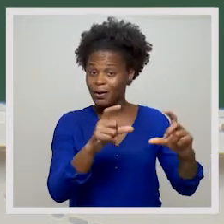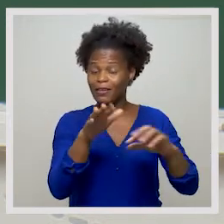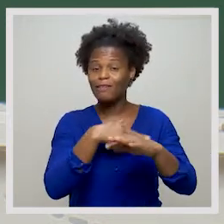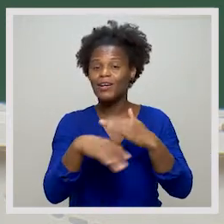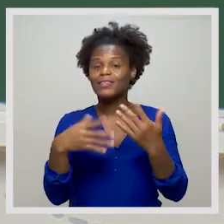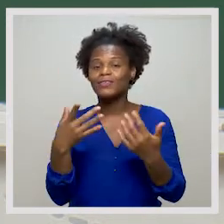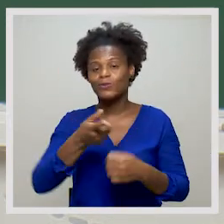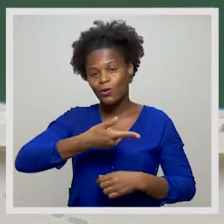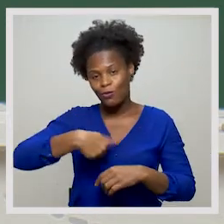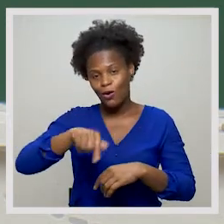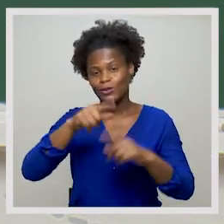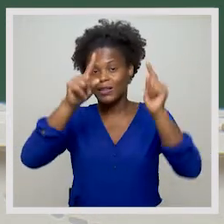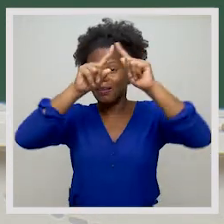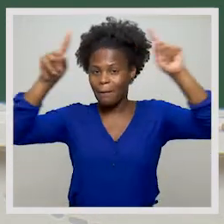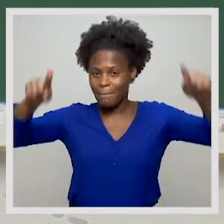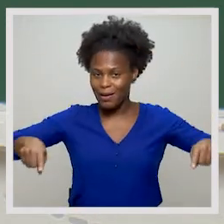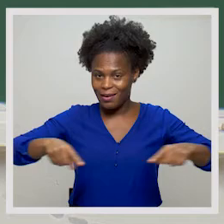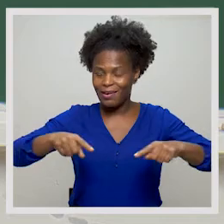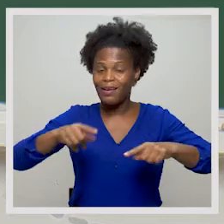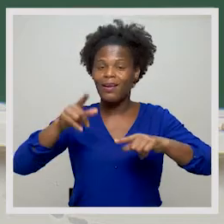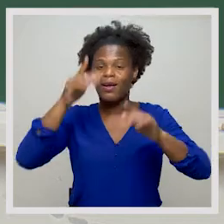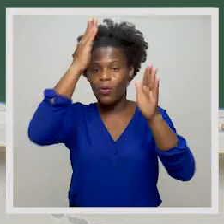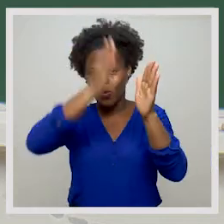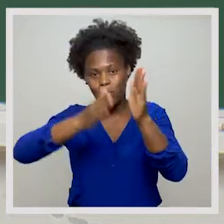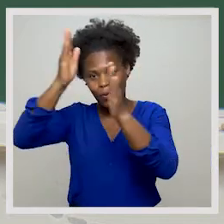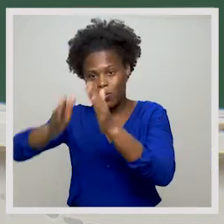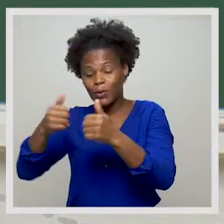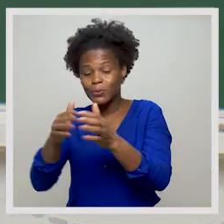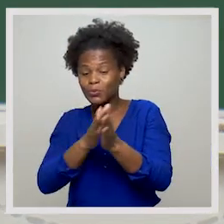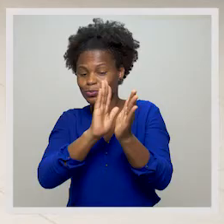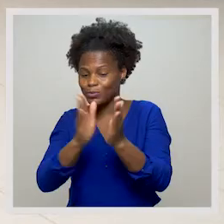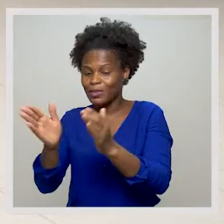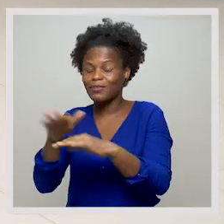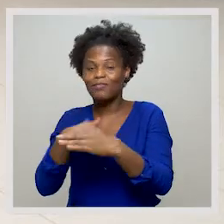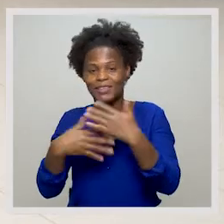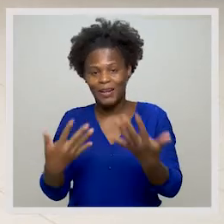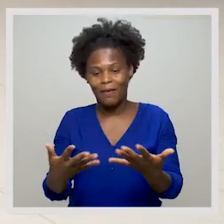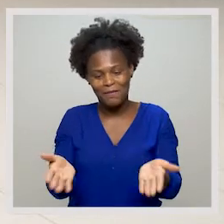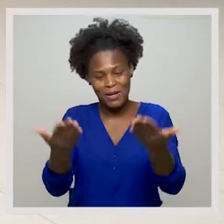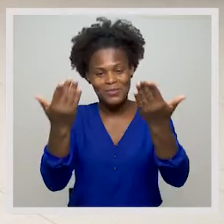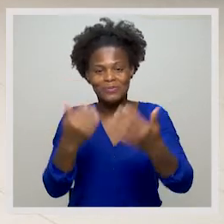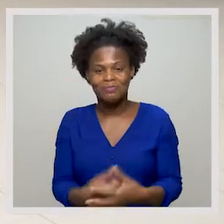classes e colocar na nossa tabela e fazer todo o processo. Vamos lá.